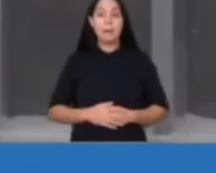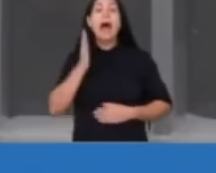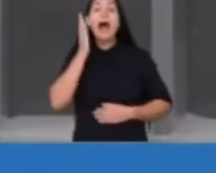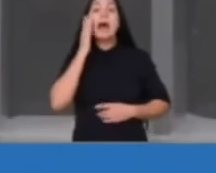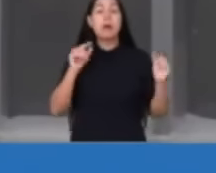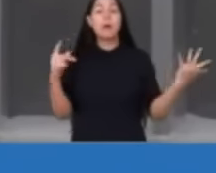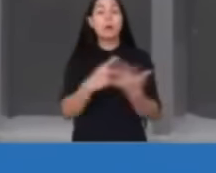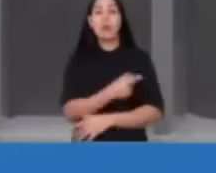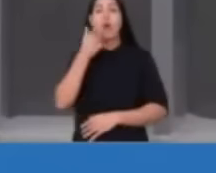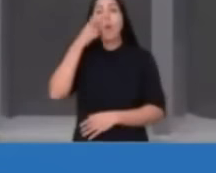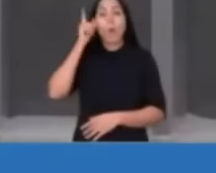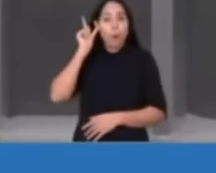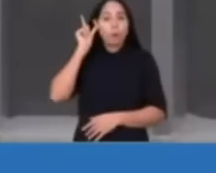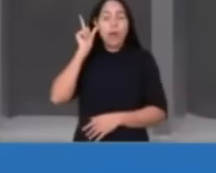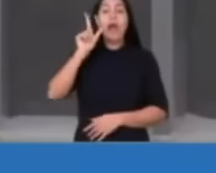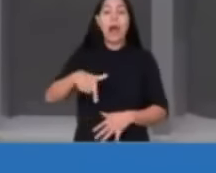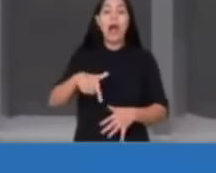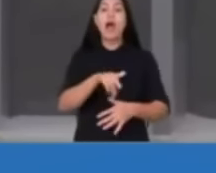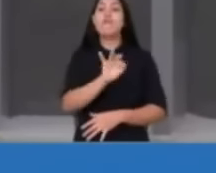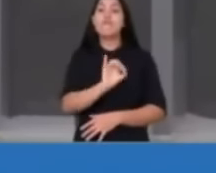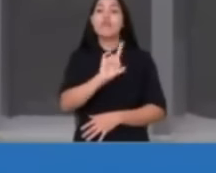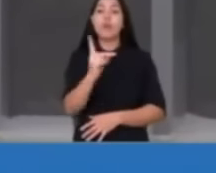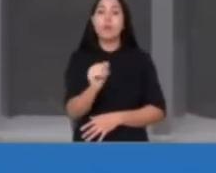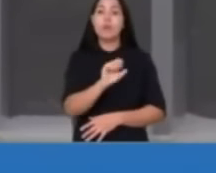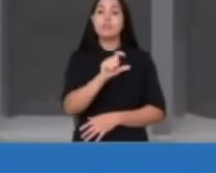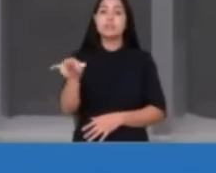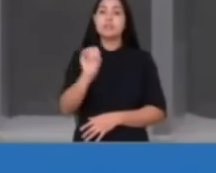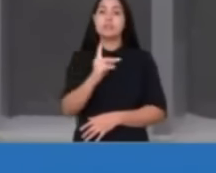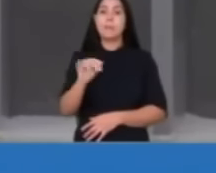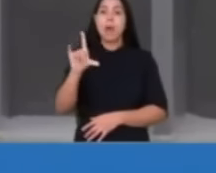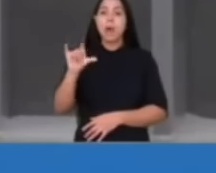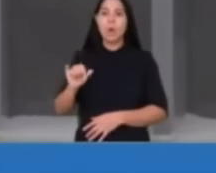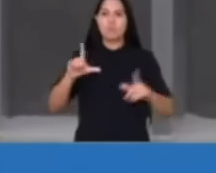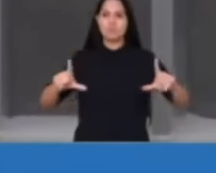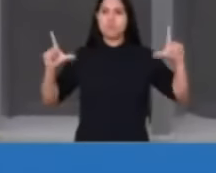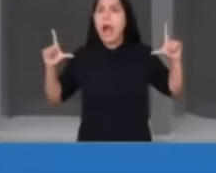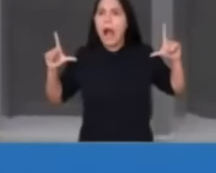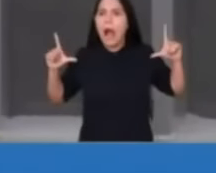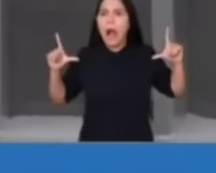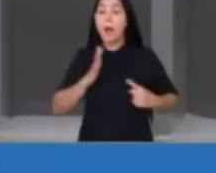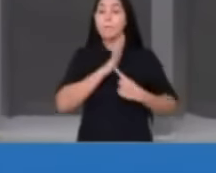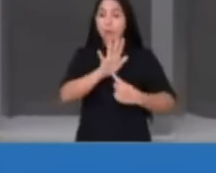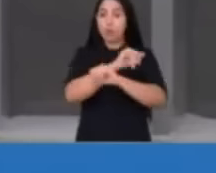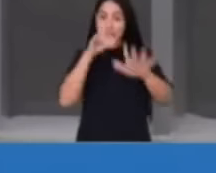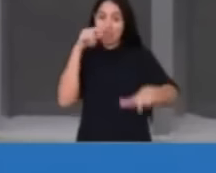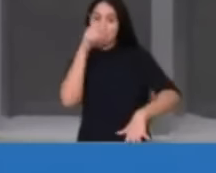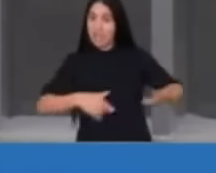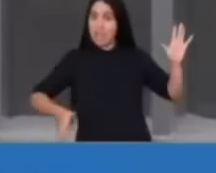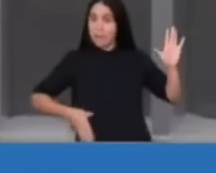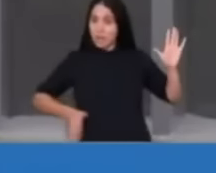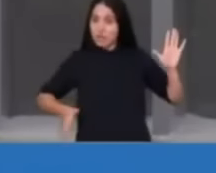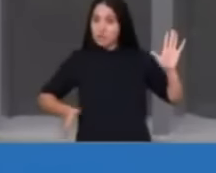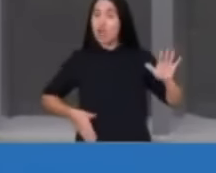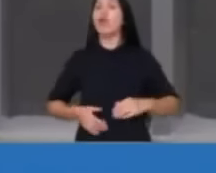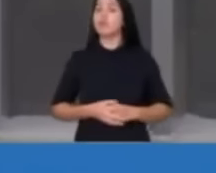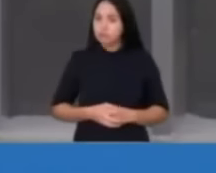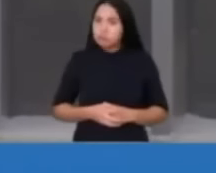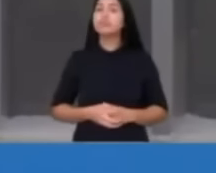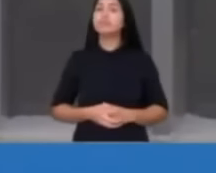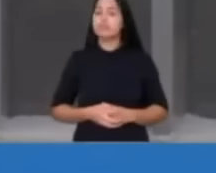desmascarou esse bandido Ele usou uma pesquisa em que existe um homônimo de Guilherme